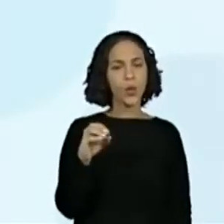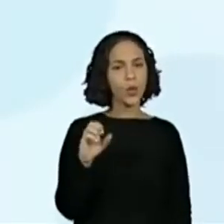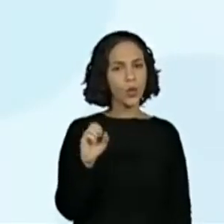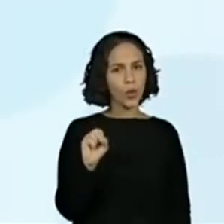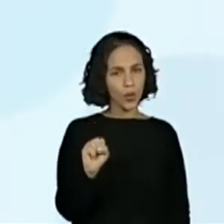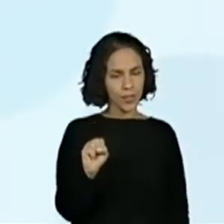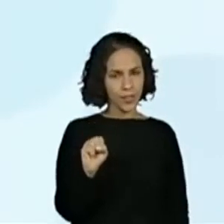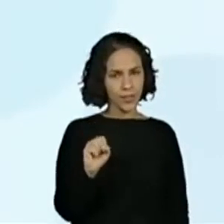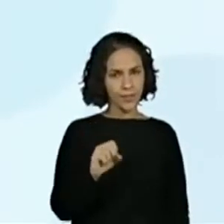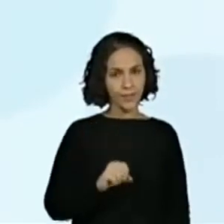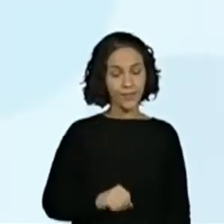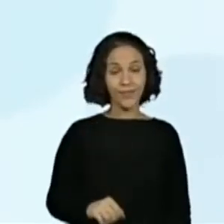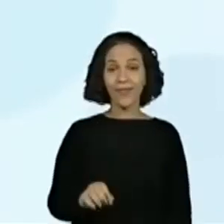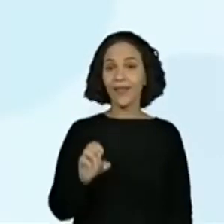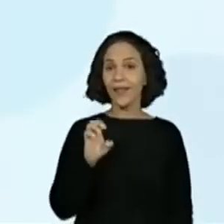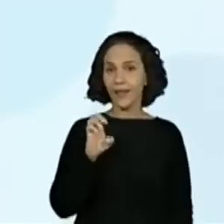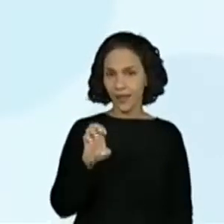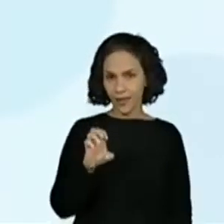e